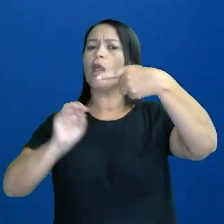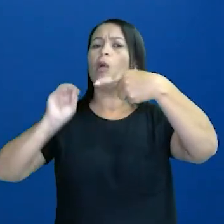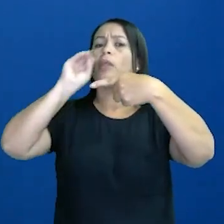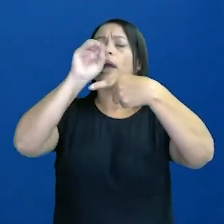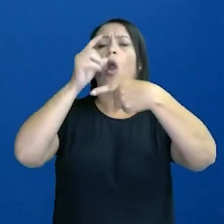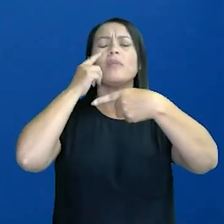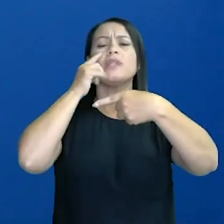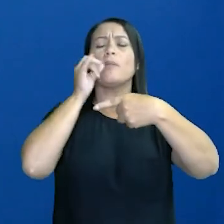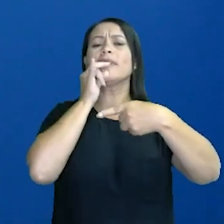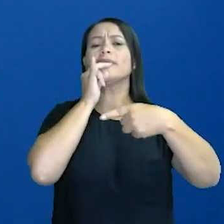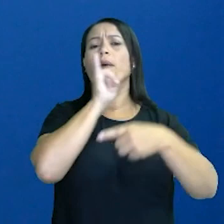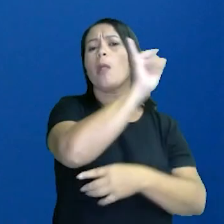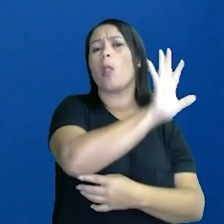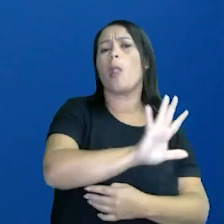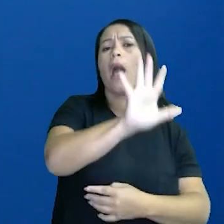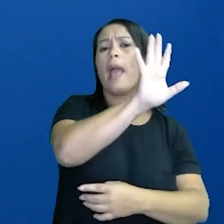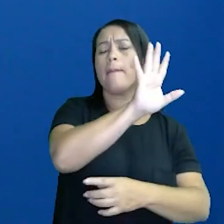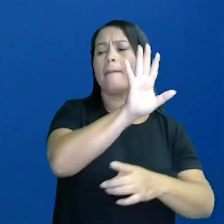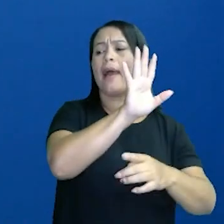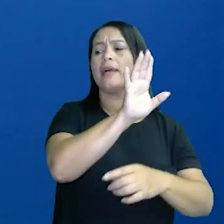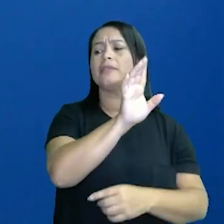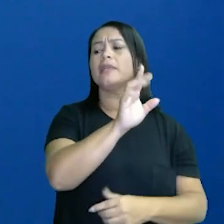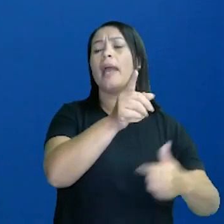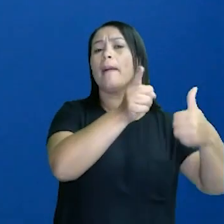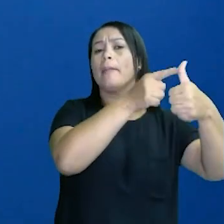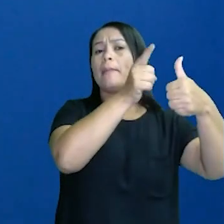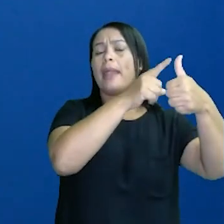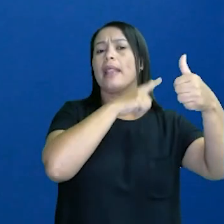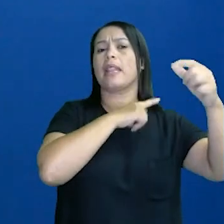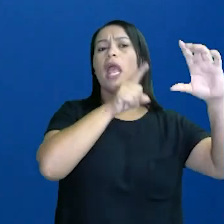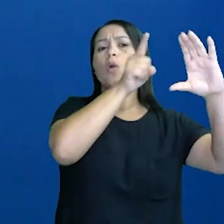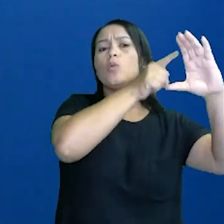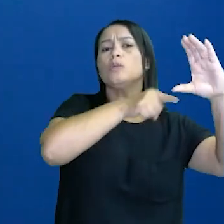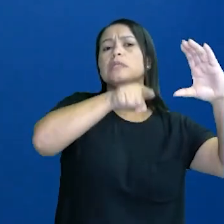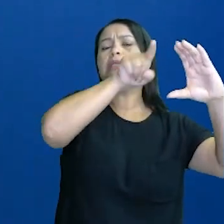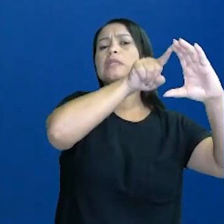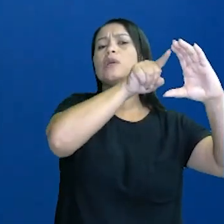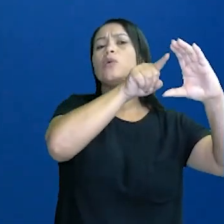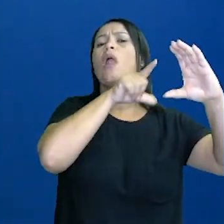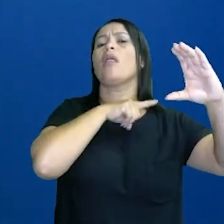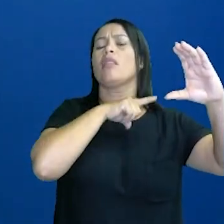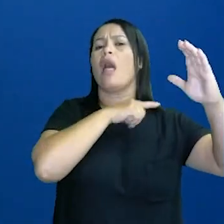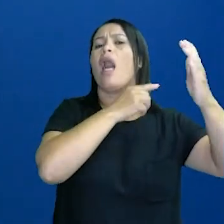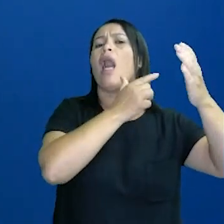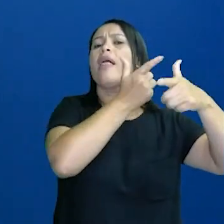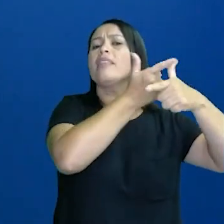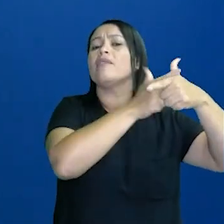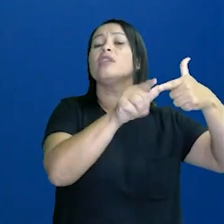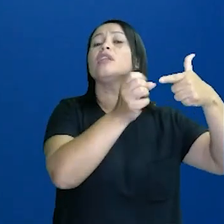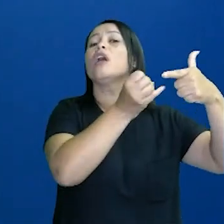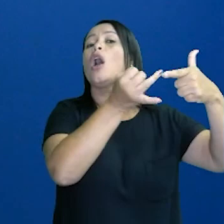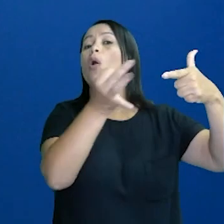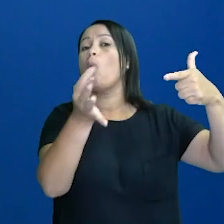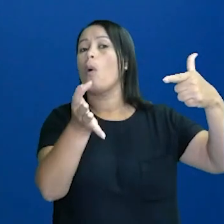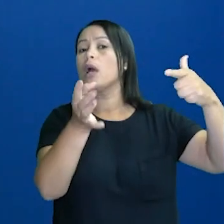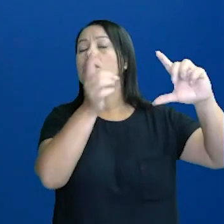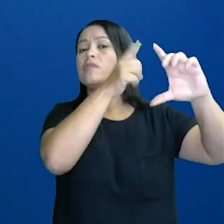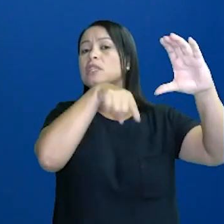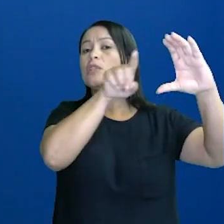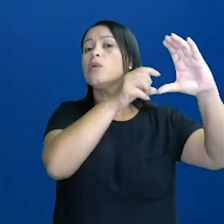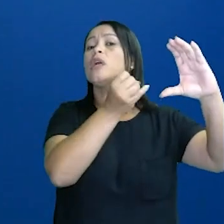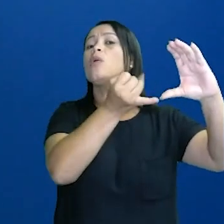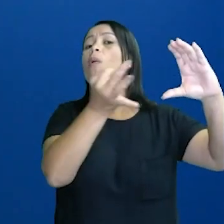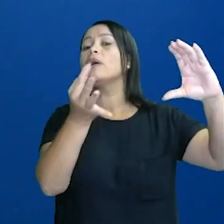seria? Nessa minha primeira figura aqui, eu tenho esse círculo. Esse círculo está dividido em quantas partes? Esse meu círculo